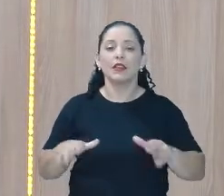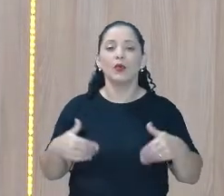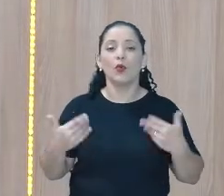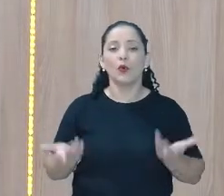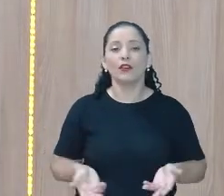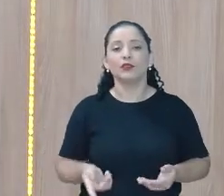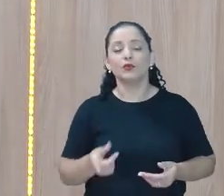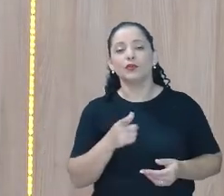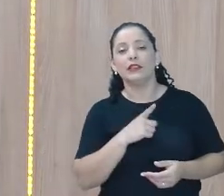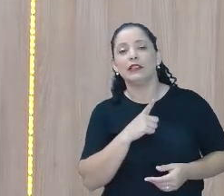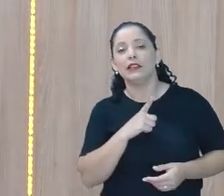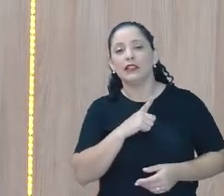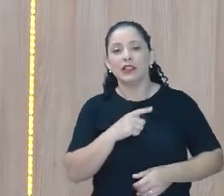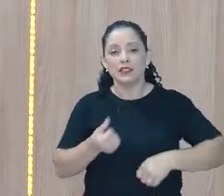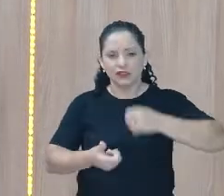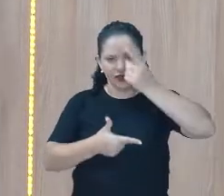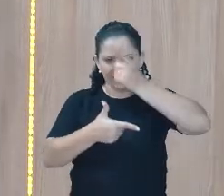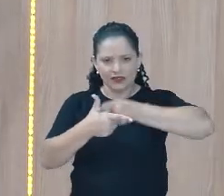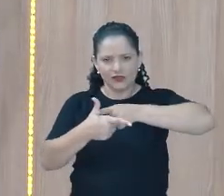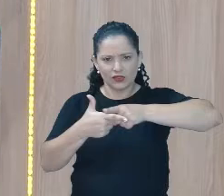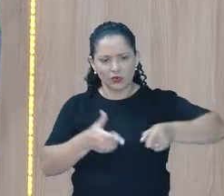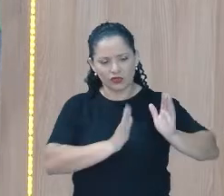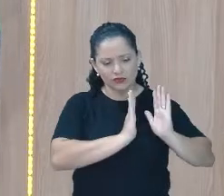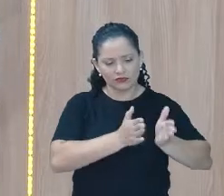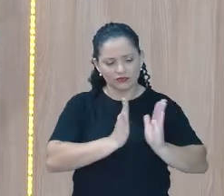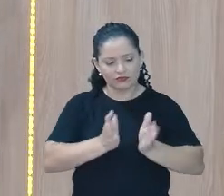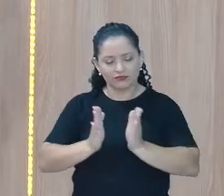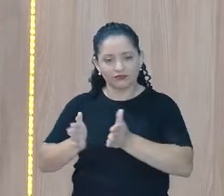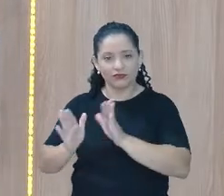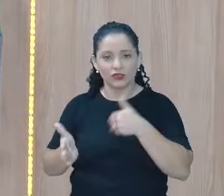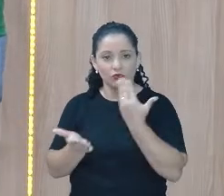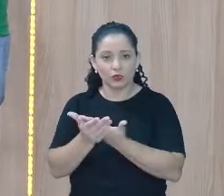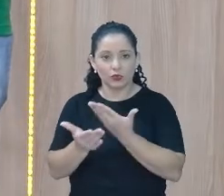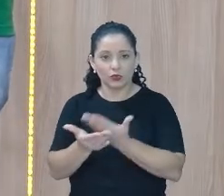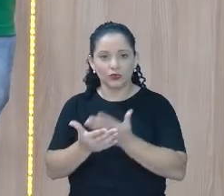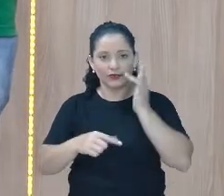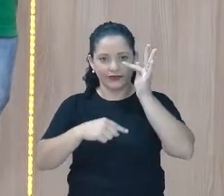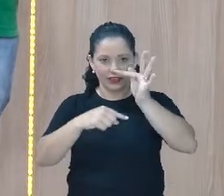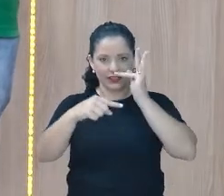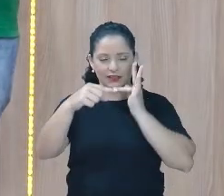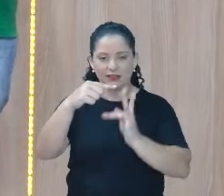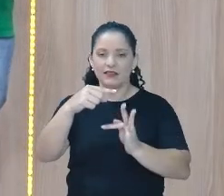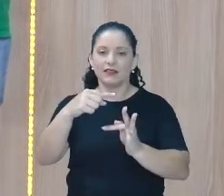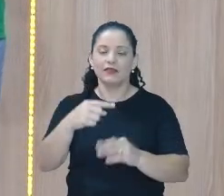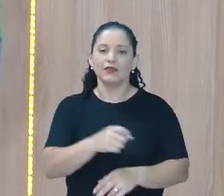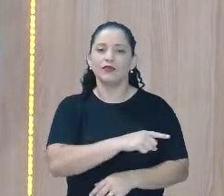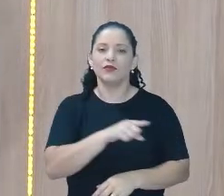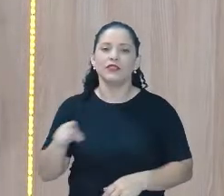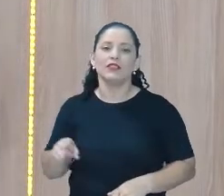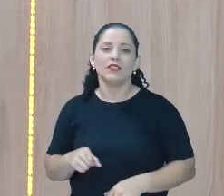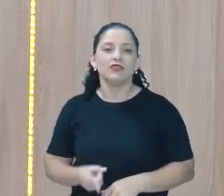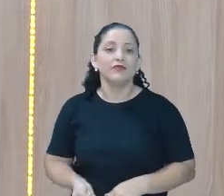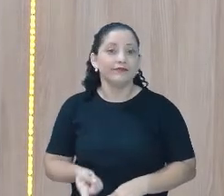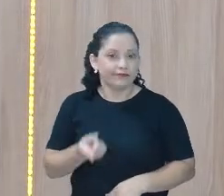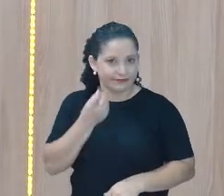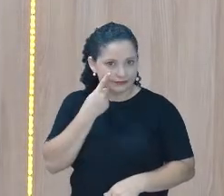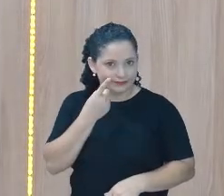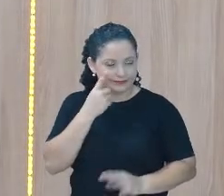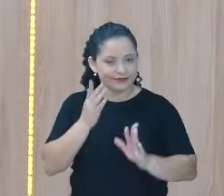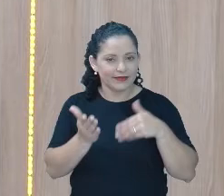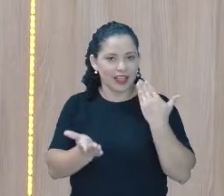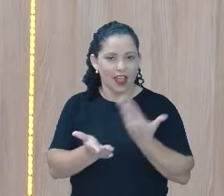faz essas divisões relacionadas aí ao estudo de fração, certo? Você viu que na aula passada a gente trouxe